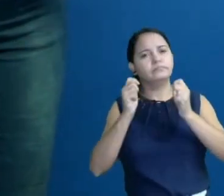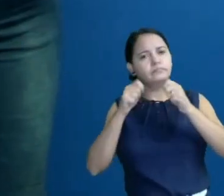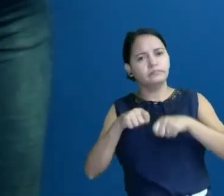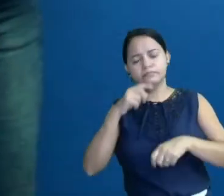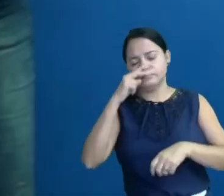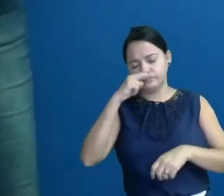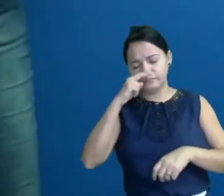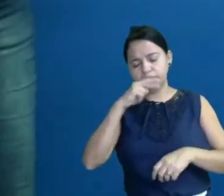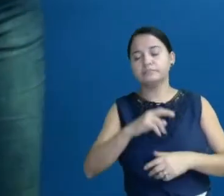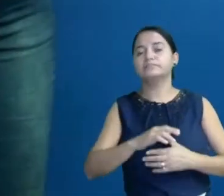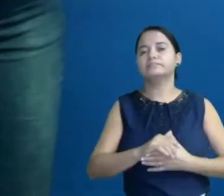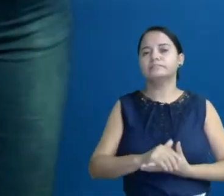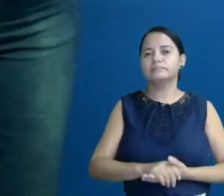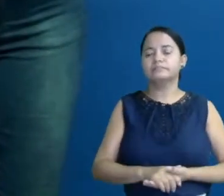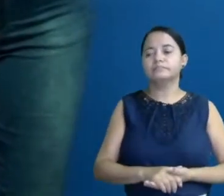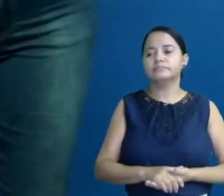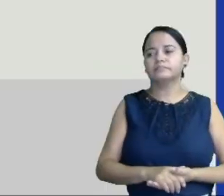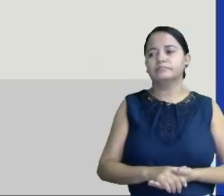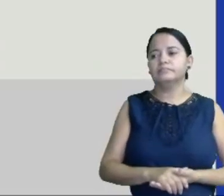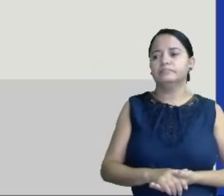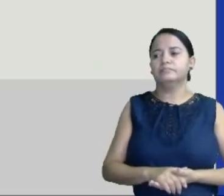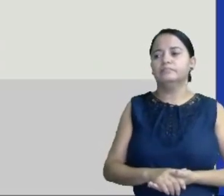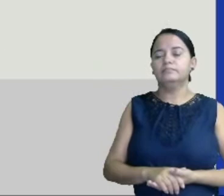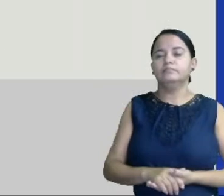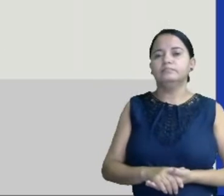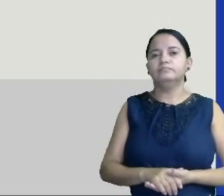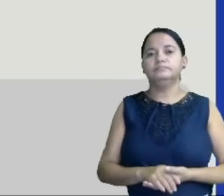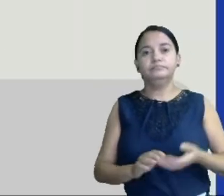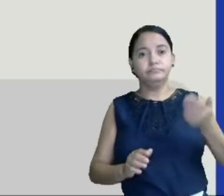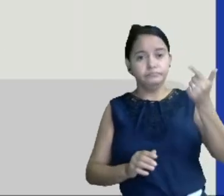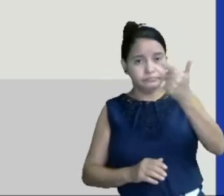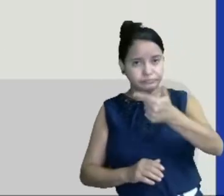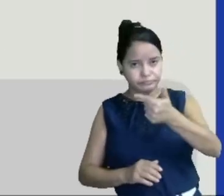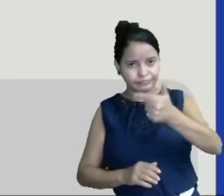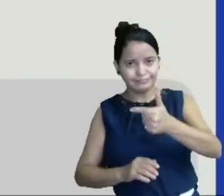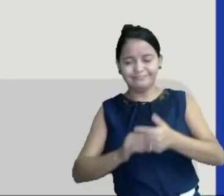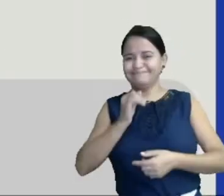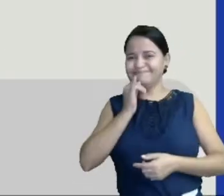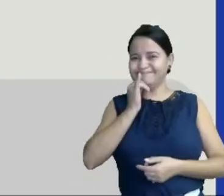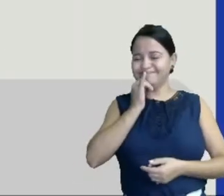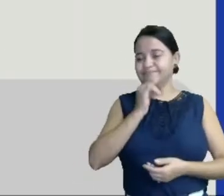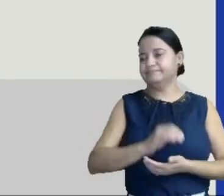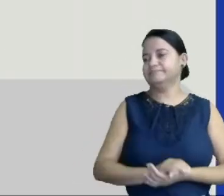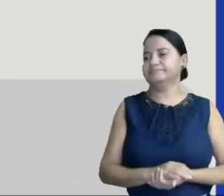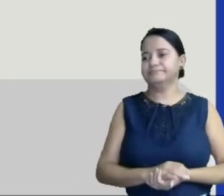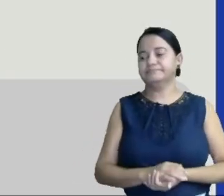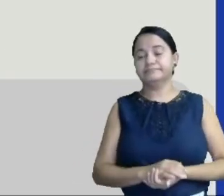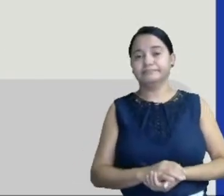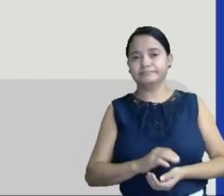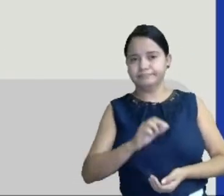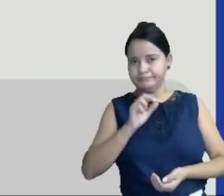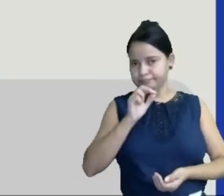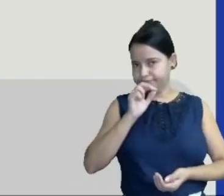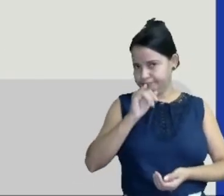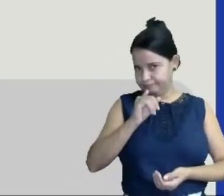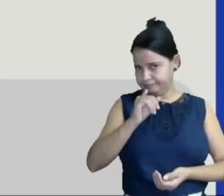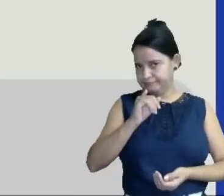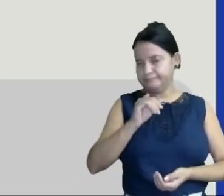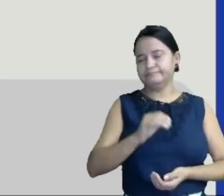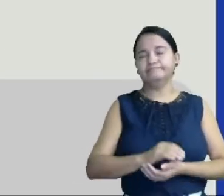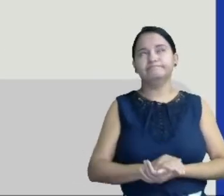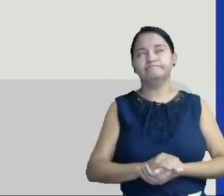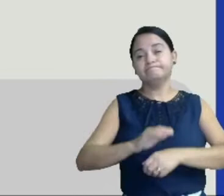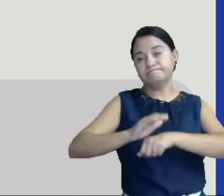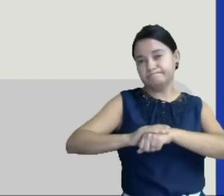o mesmo resultado vai ser o mesmo beleza então segunda situação se acrescentarmos um peso é